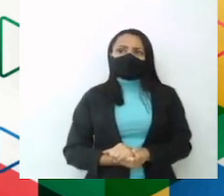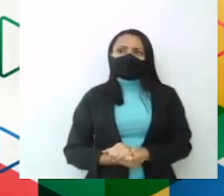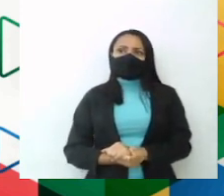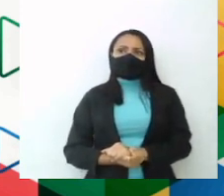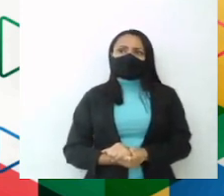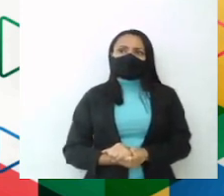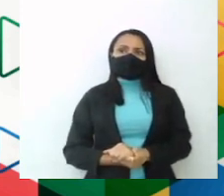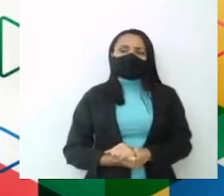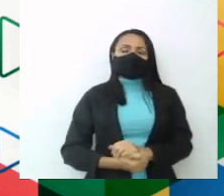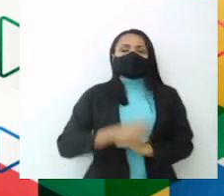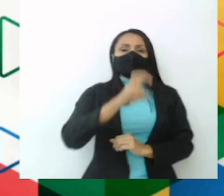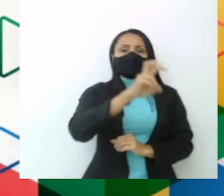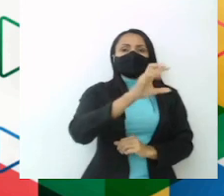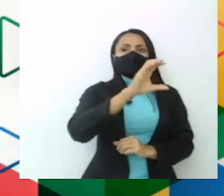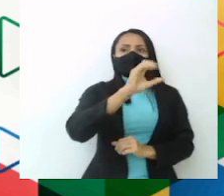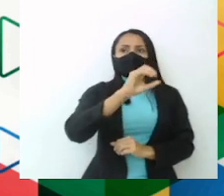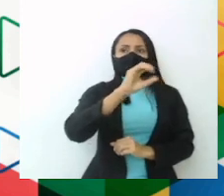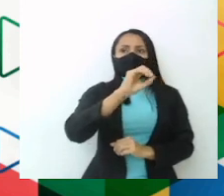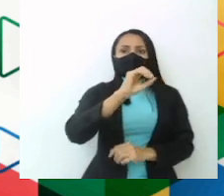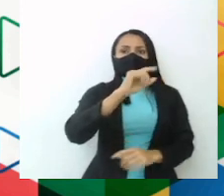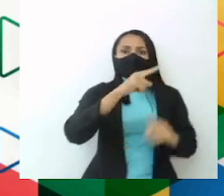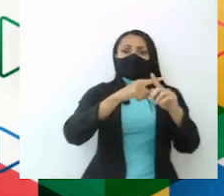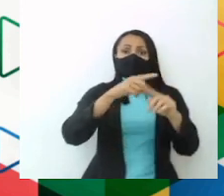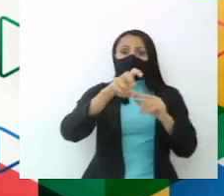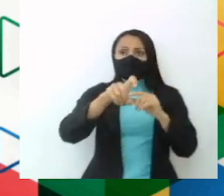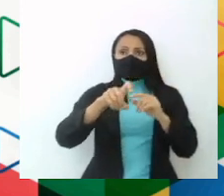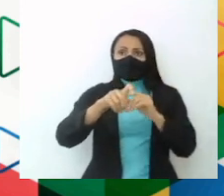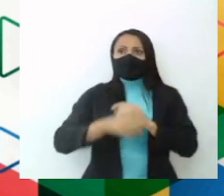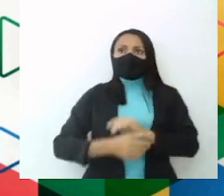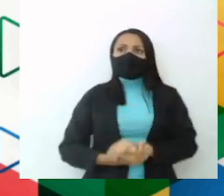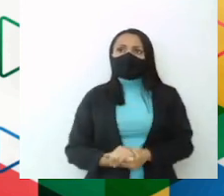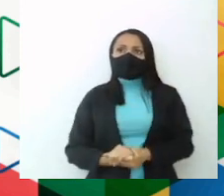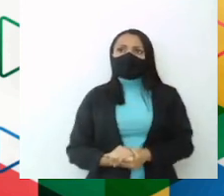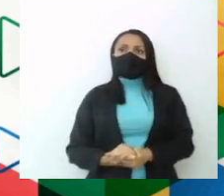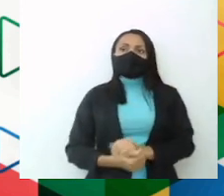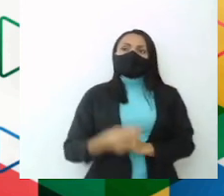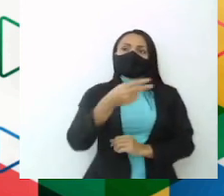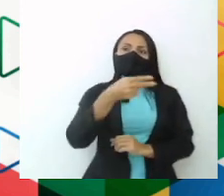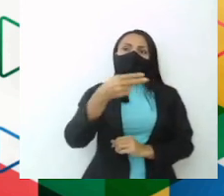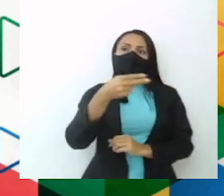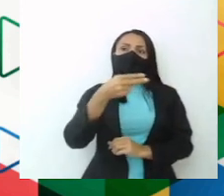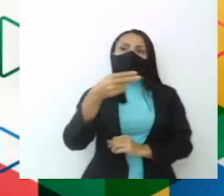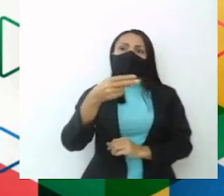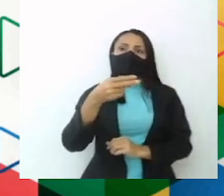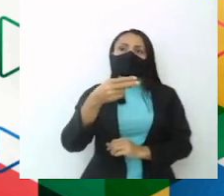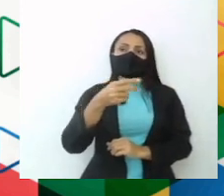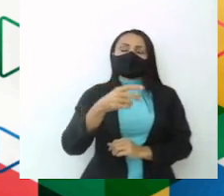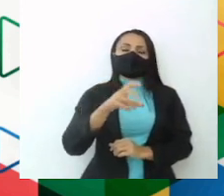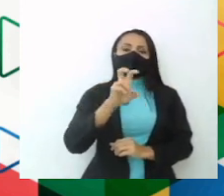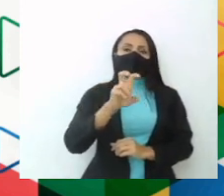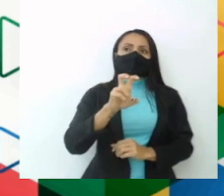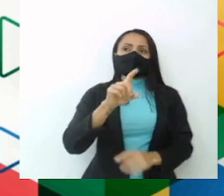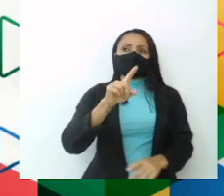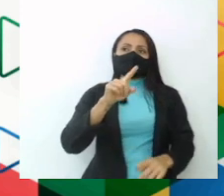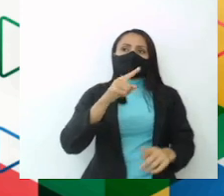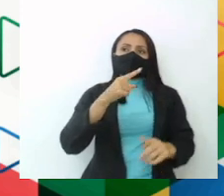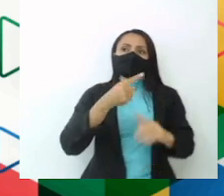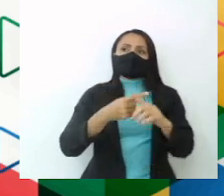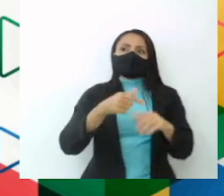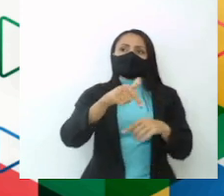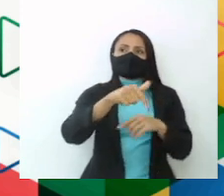ficar 500 vezes x igual a 5 vezes